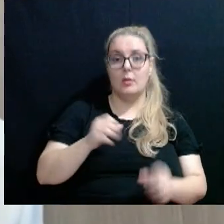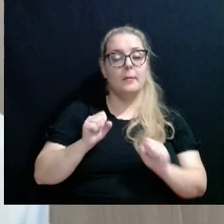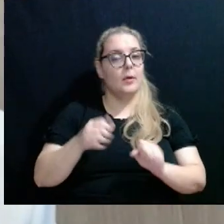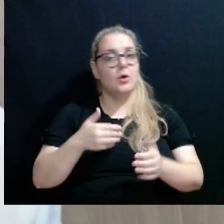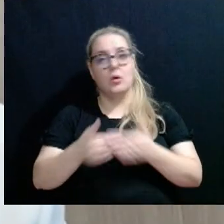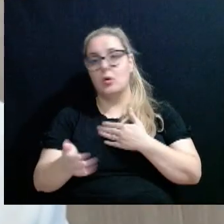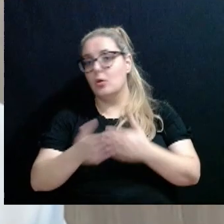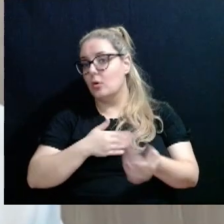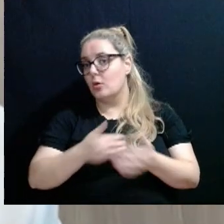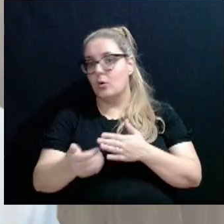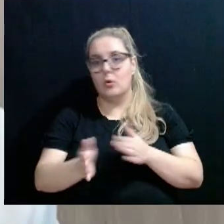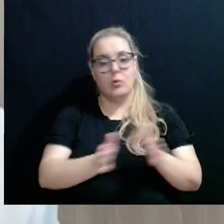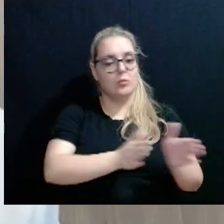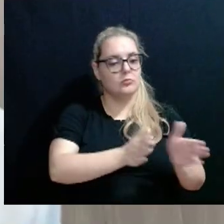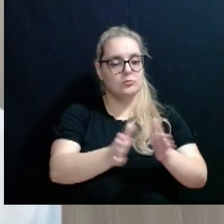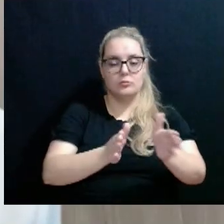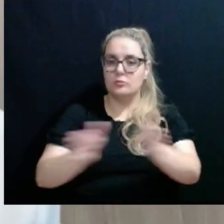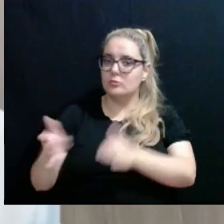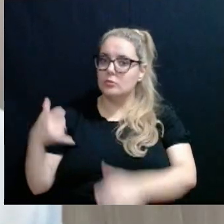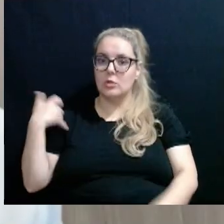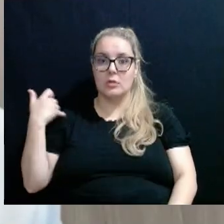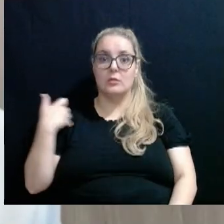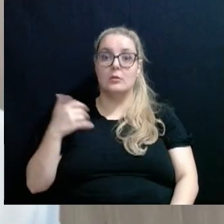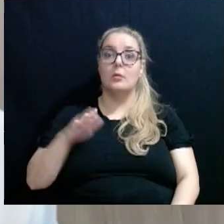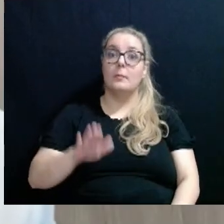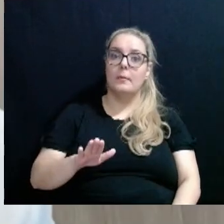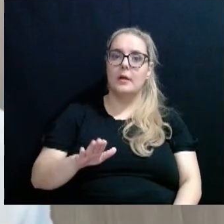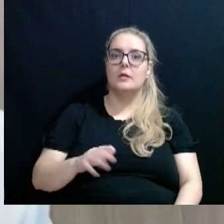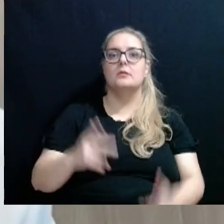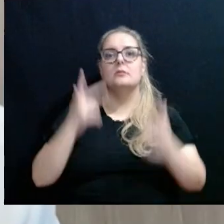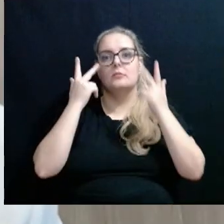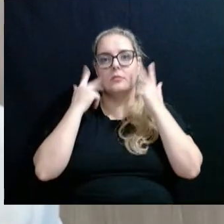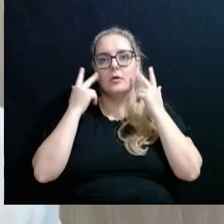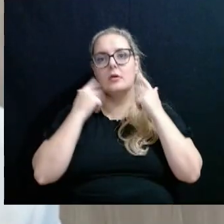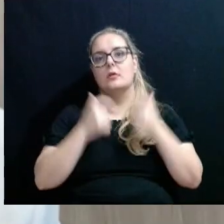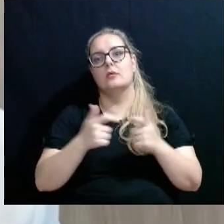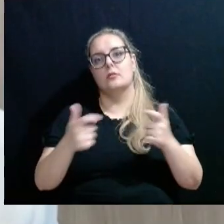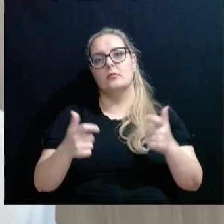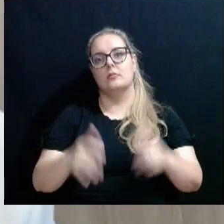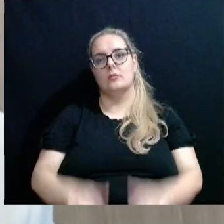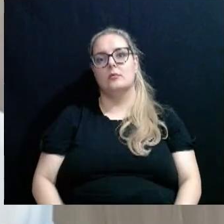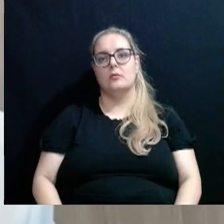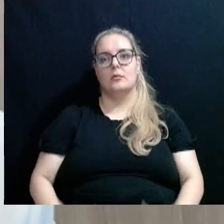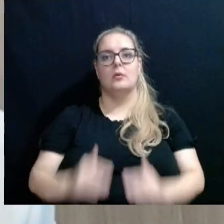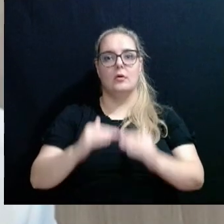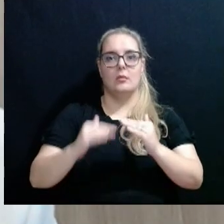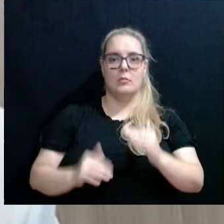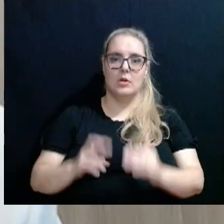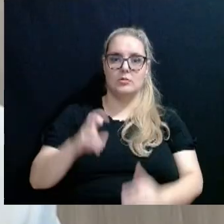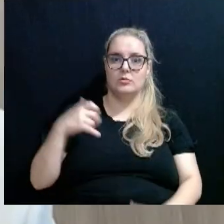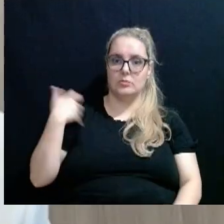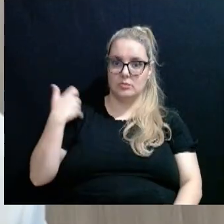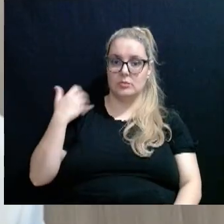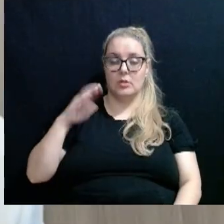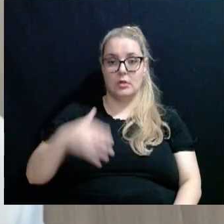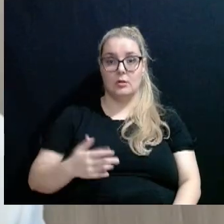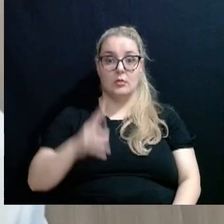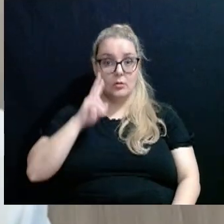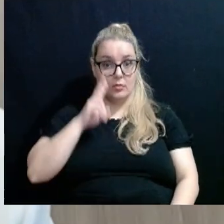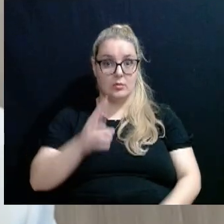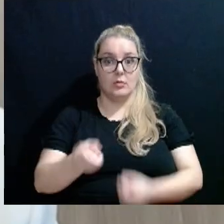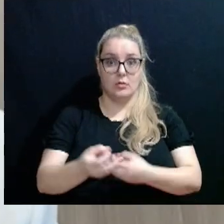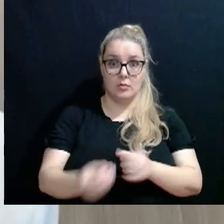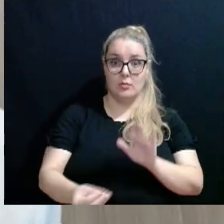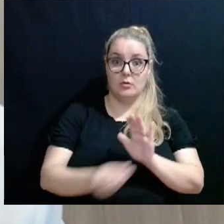tipo B, ela pode acontecer em qualquer faixa de idade, mas ela é mais comum abaixo dos 5 anos, e quando a